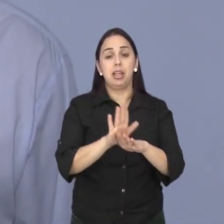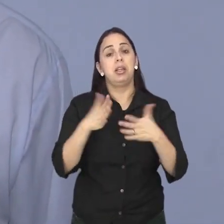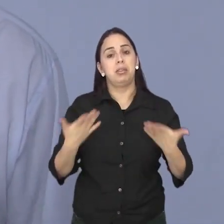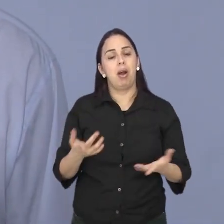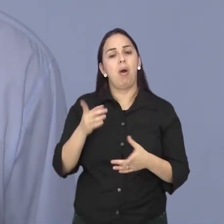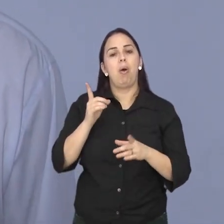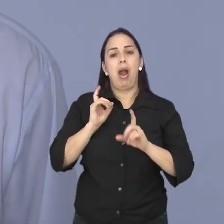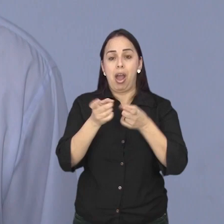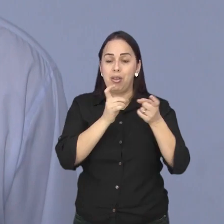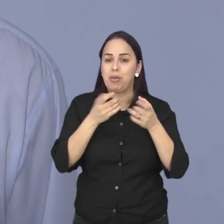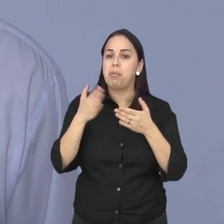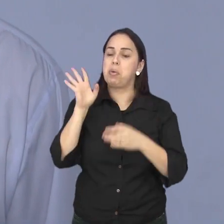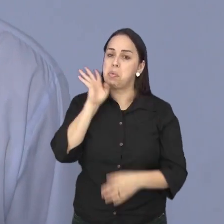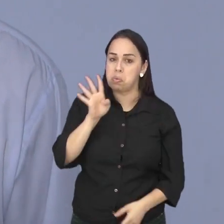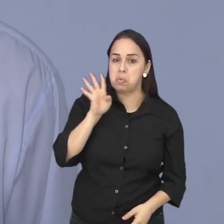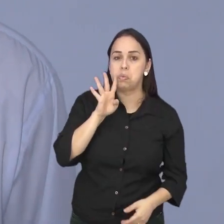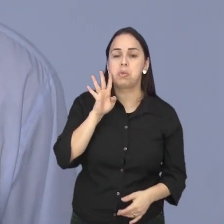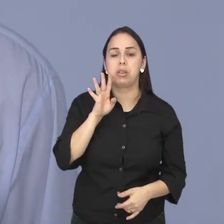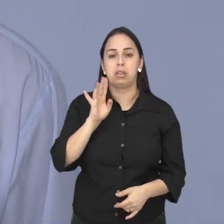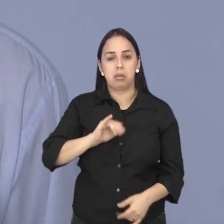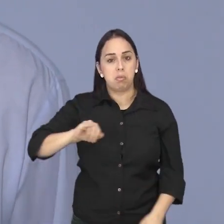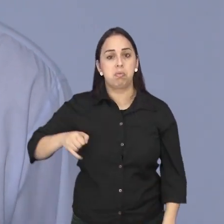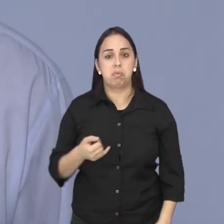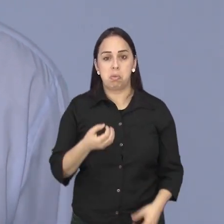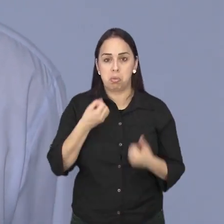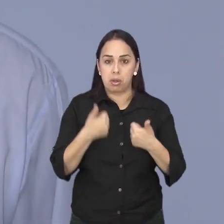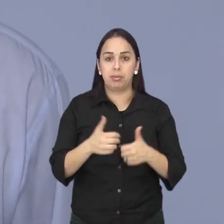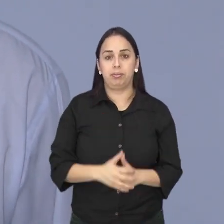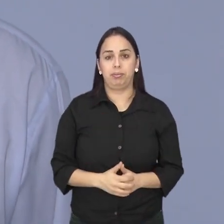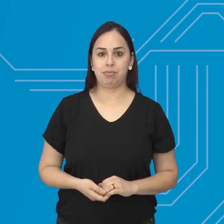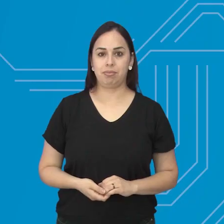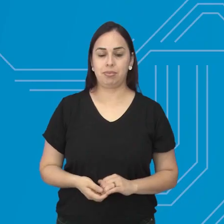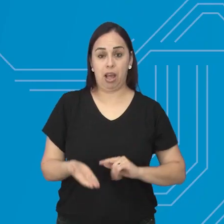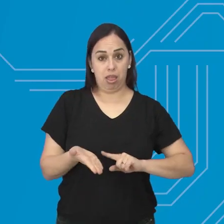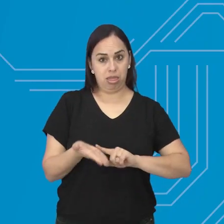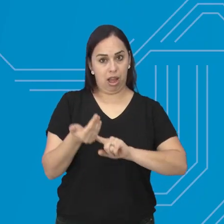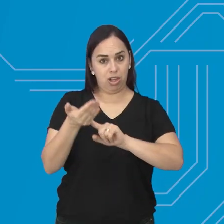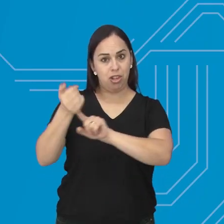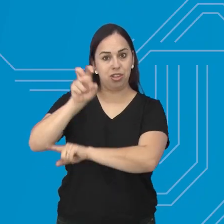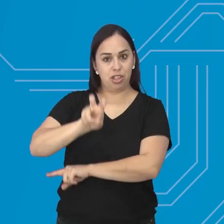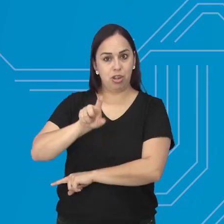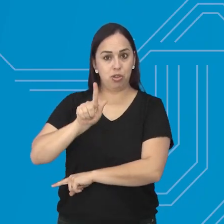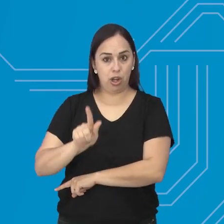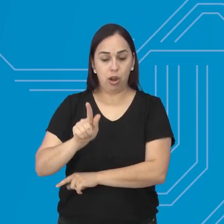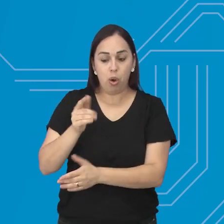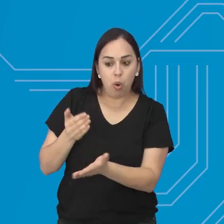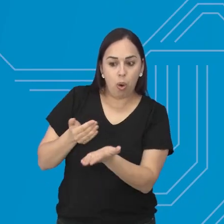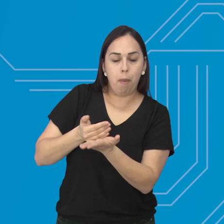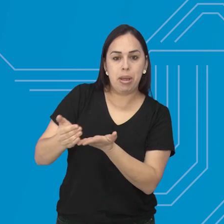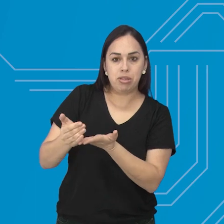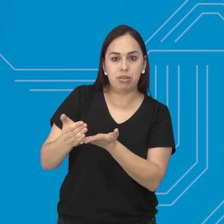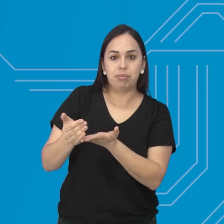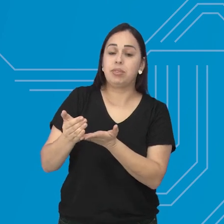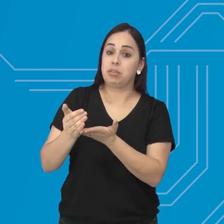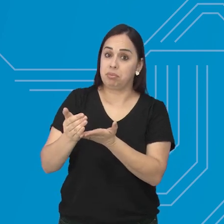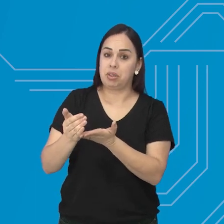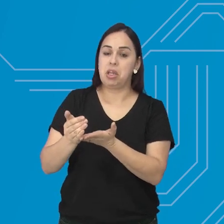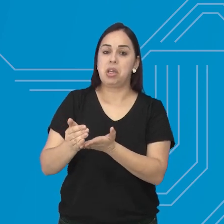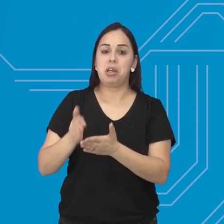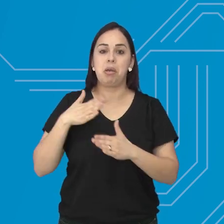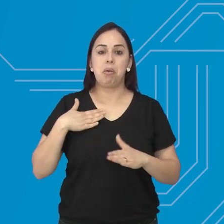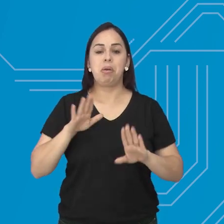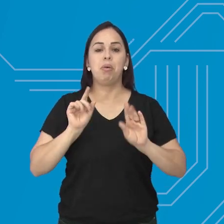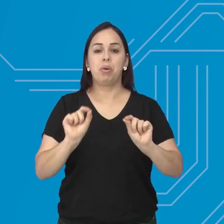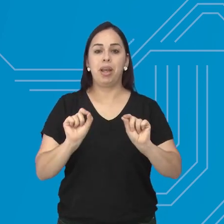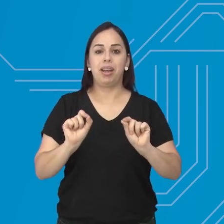encontro foi muito bacana, muito legal, bem aproveitoso. O 5G chegou em São José dos Campos nesse mês e